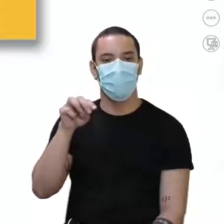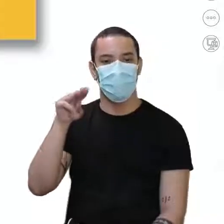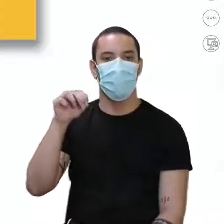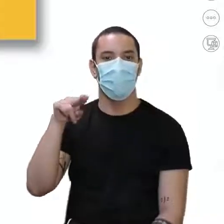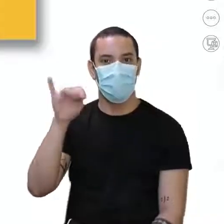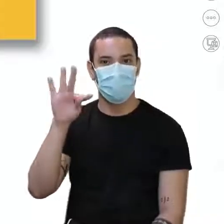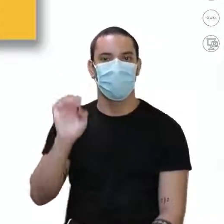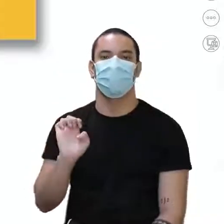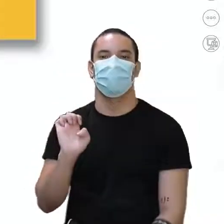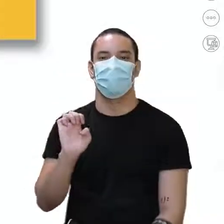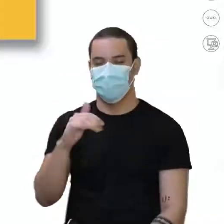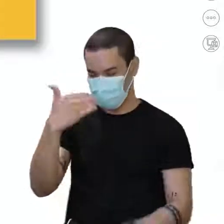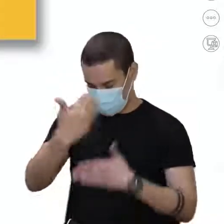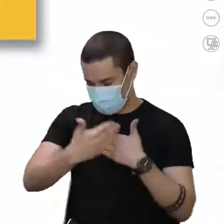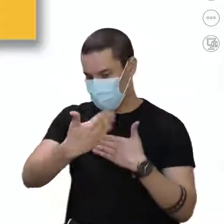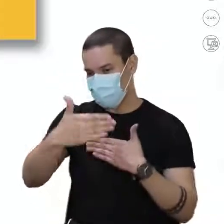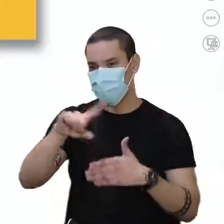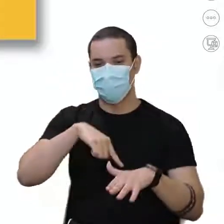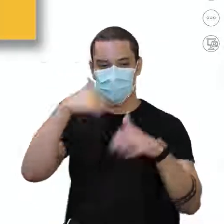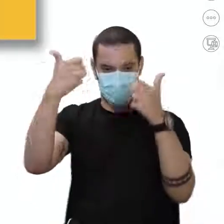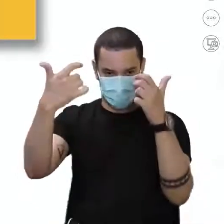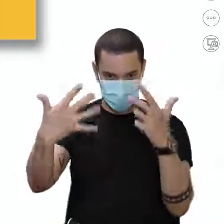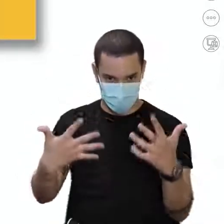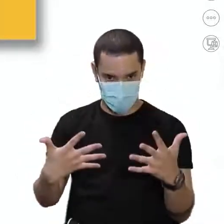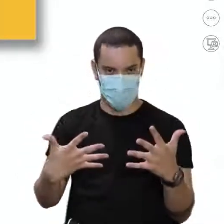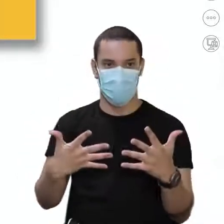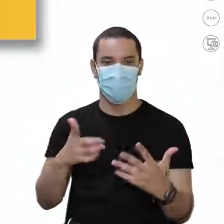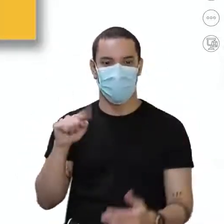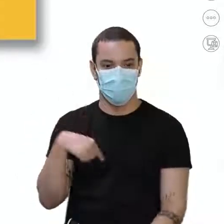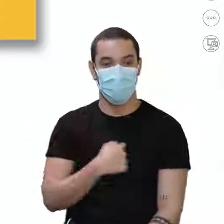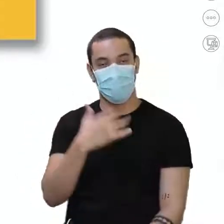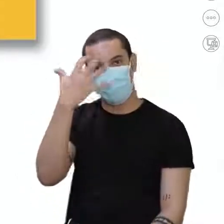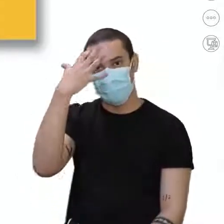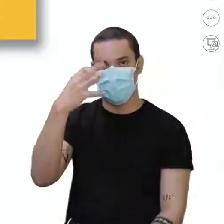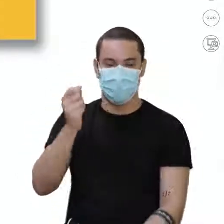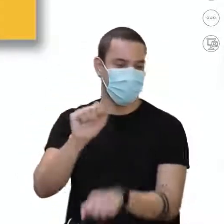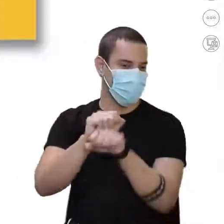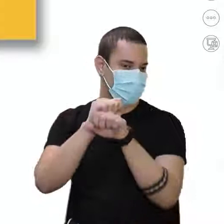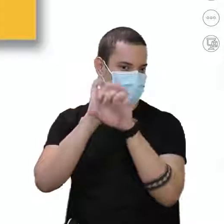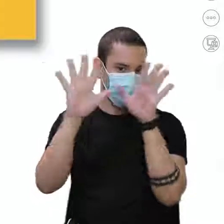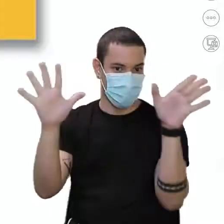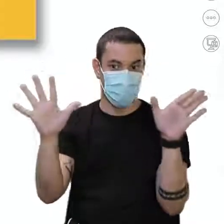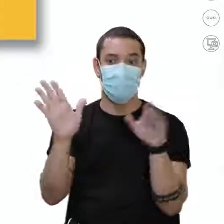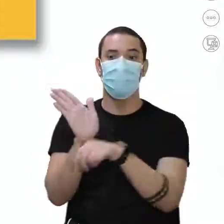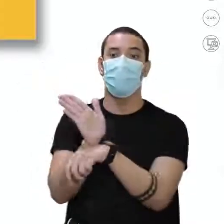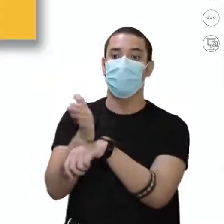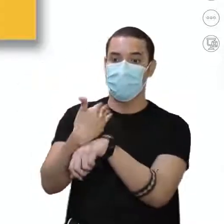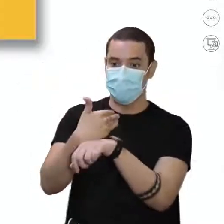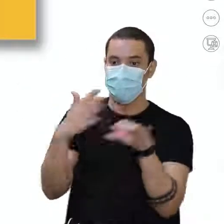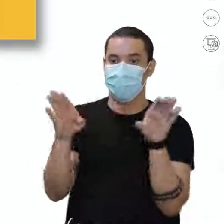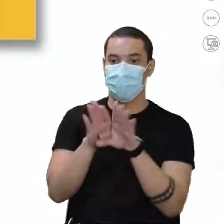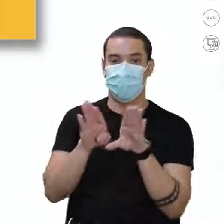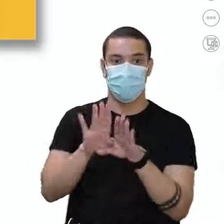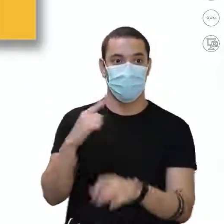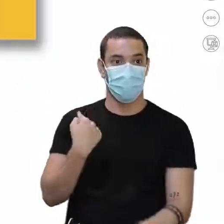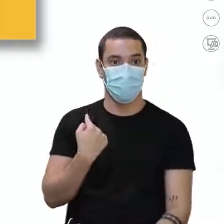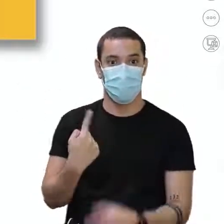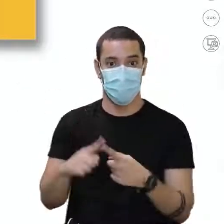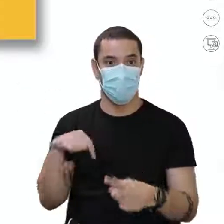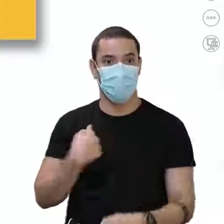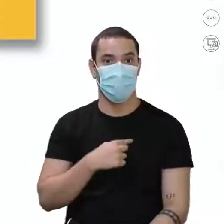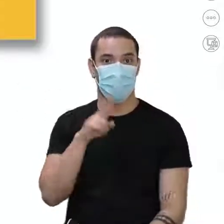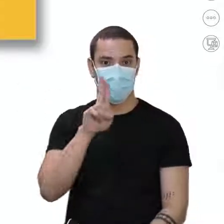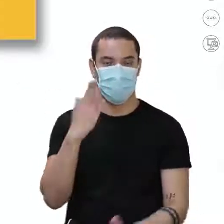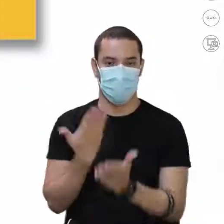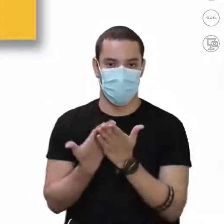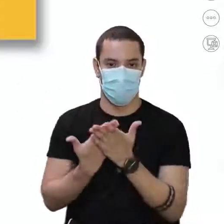Tá confuso? Espera lá que na hora que a gente chegar nessa parte você vai entender um pouco melhor. Aliás, até antes, porque vamos usar essas palavras nas nossas